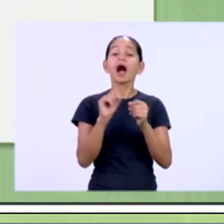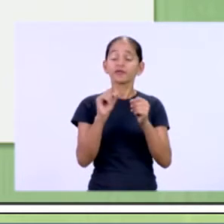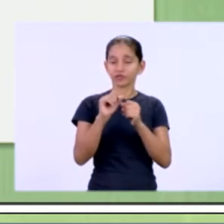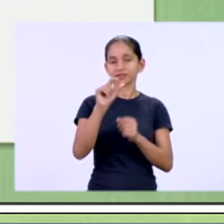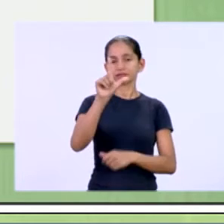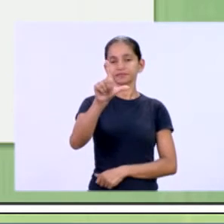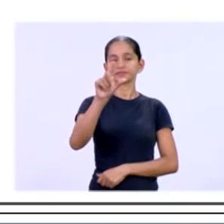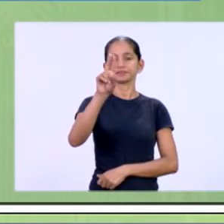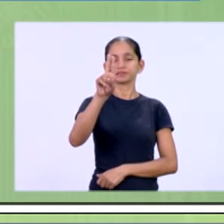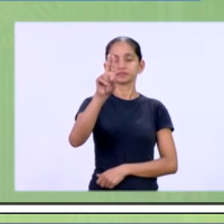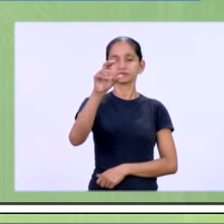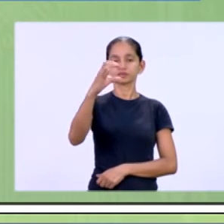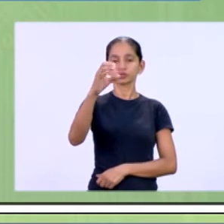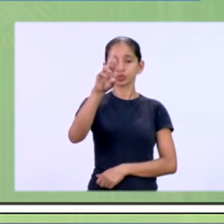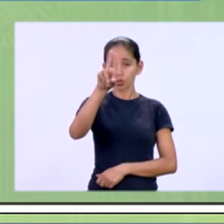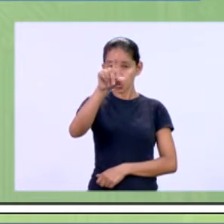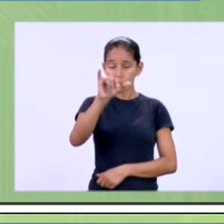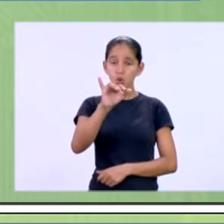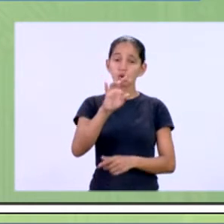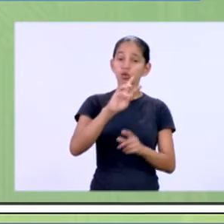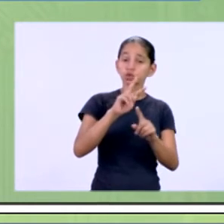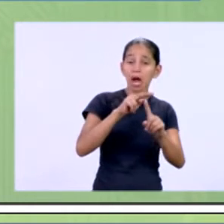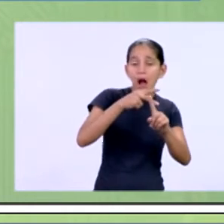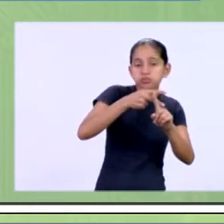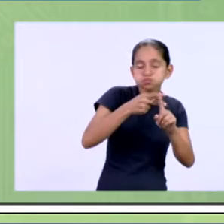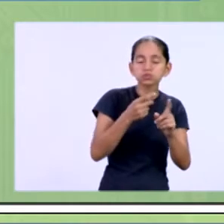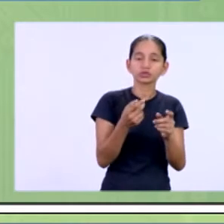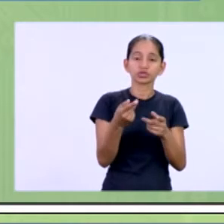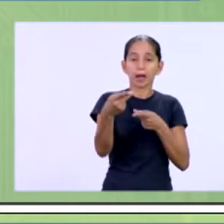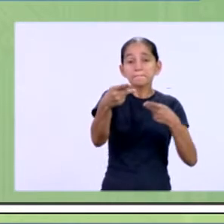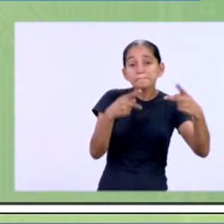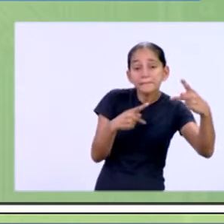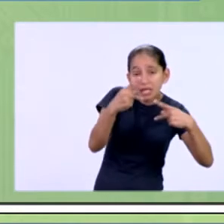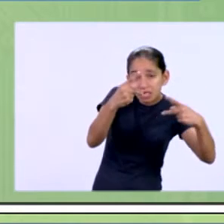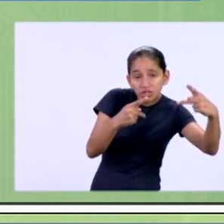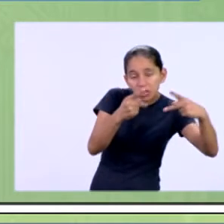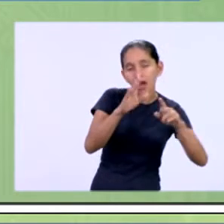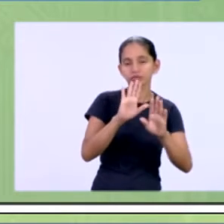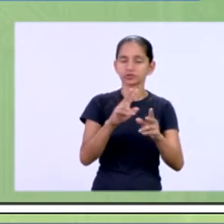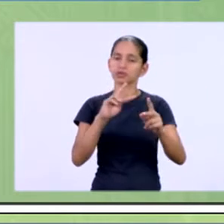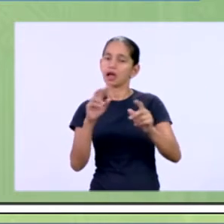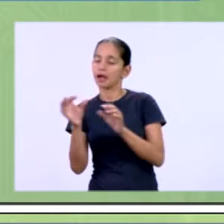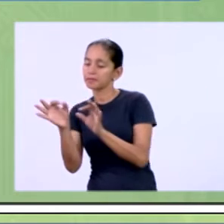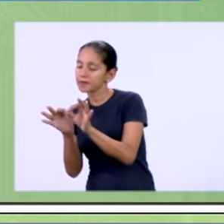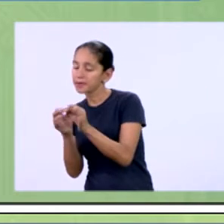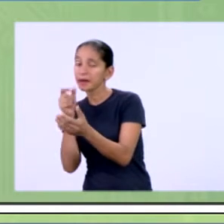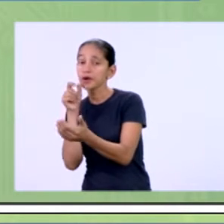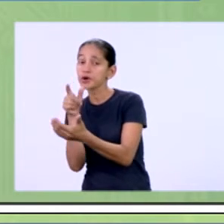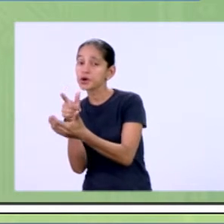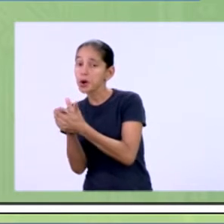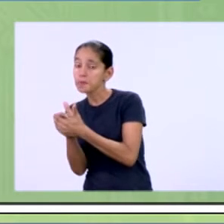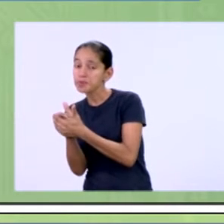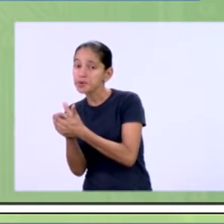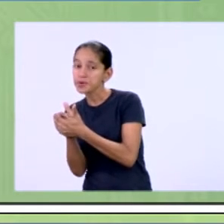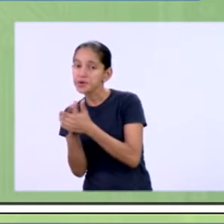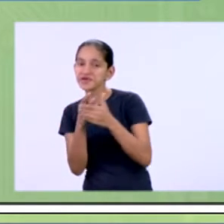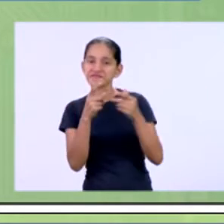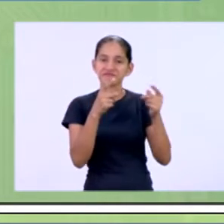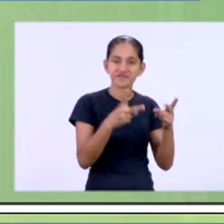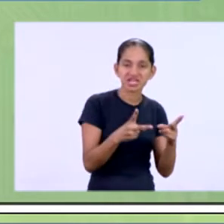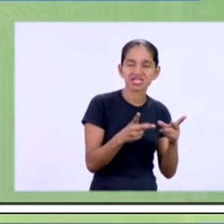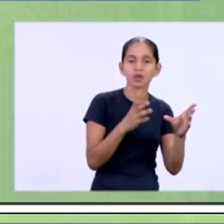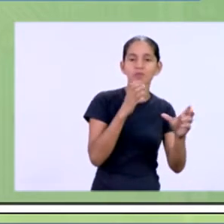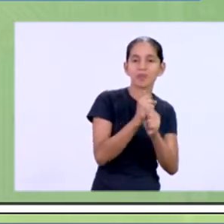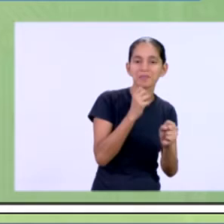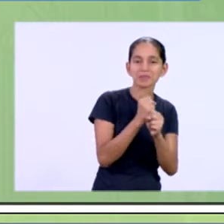o lucro real. Fechado? Lucro presumido. Gente, ó, regime que tem uma presunção de lucro para